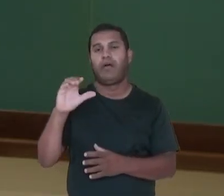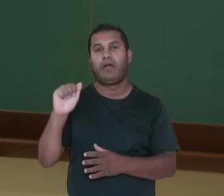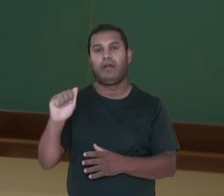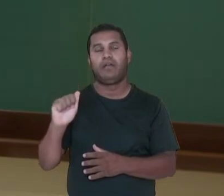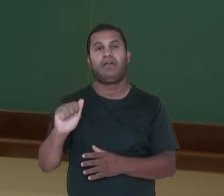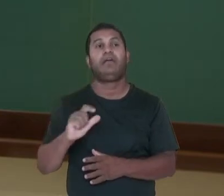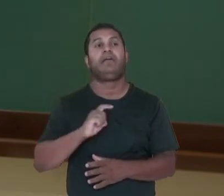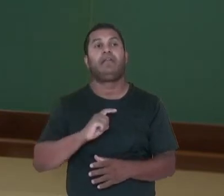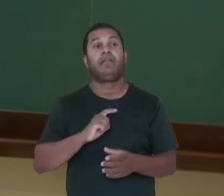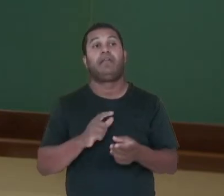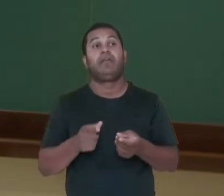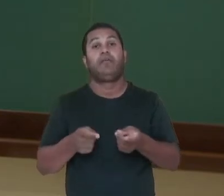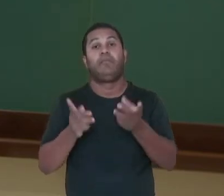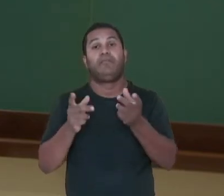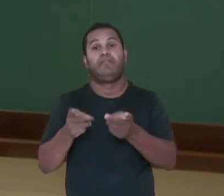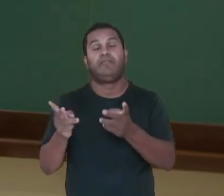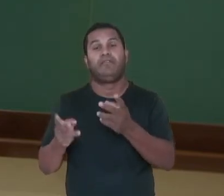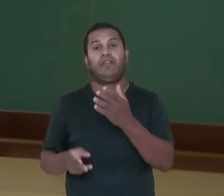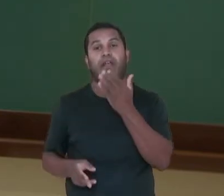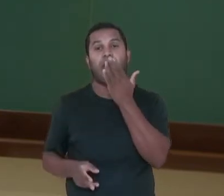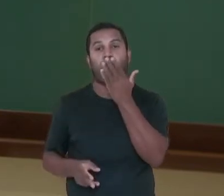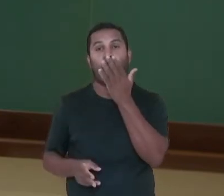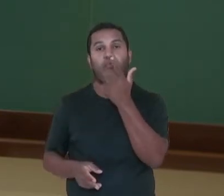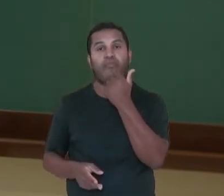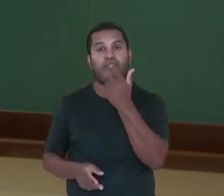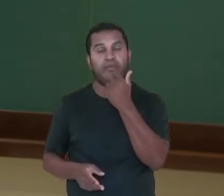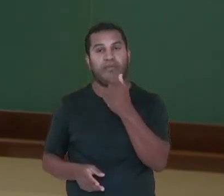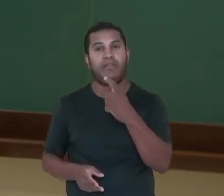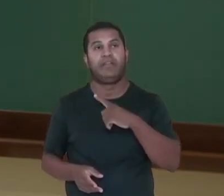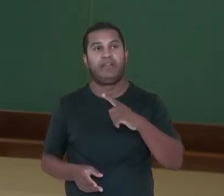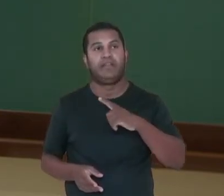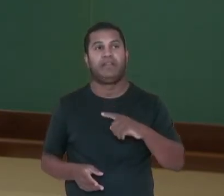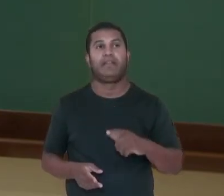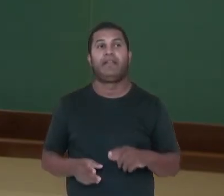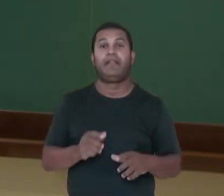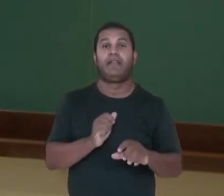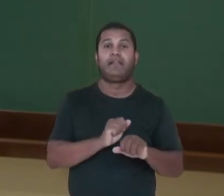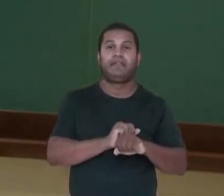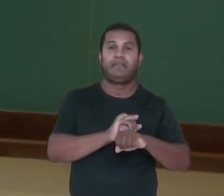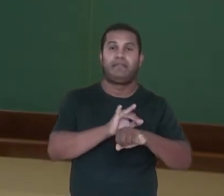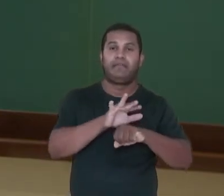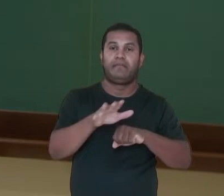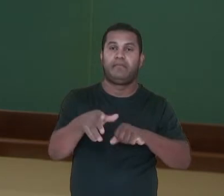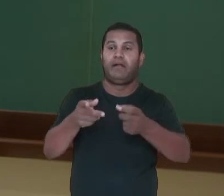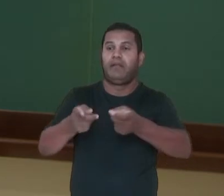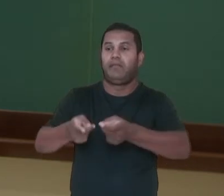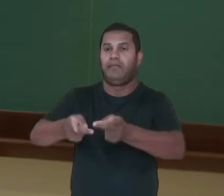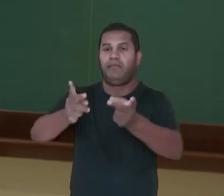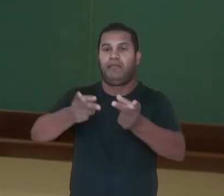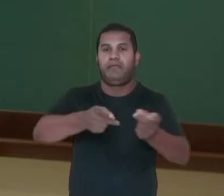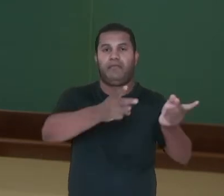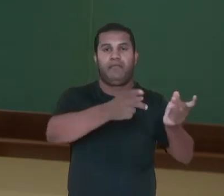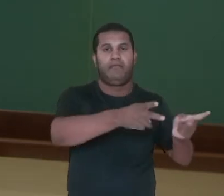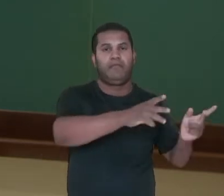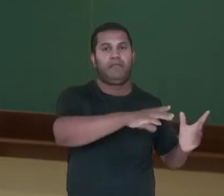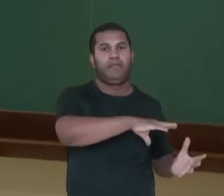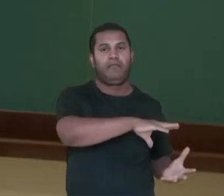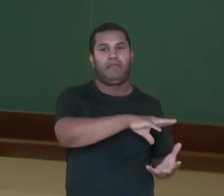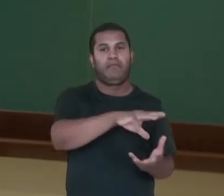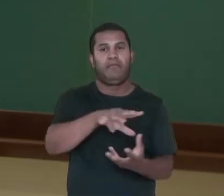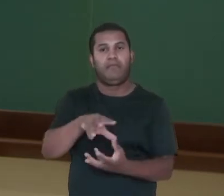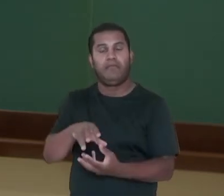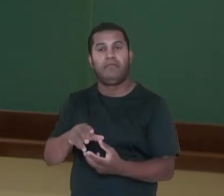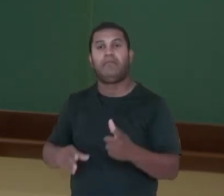em vermelho são as rotas aí da cocaína, tá bom? Então, a Colômbia é um dos principais países exportadores